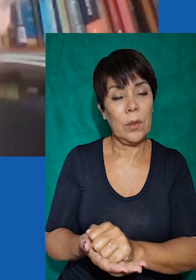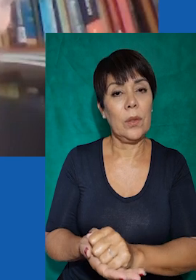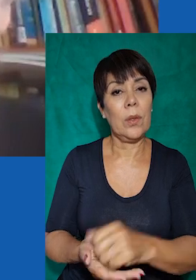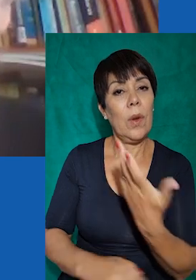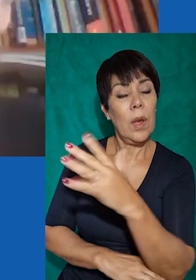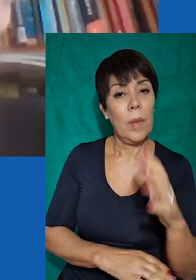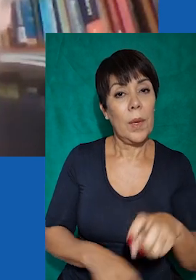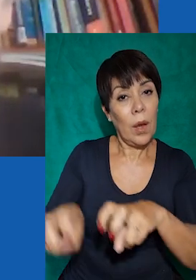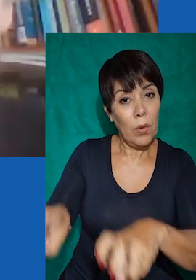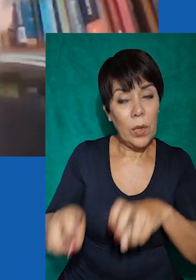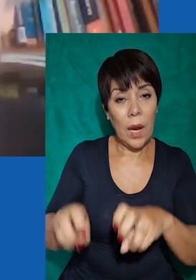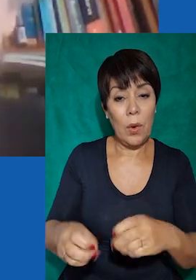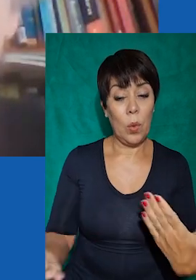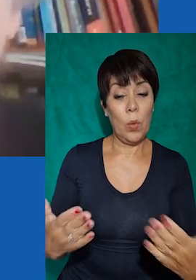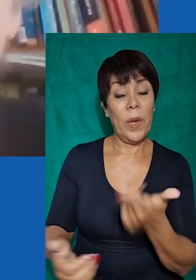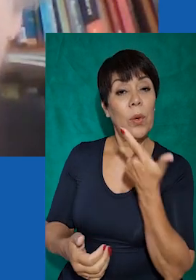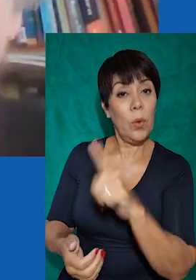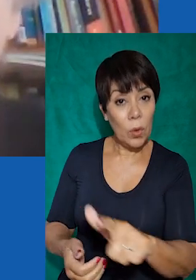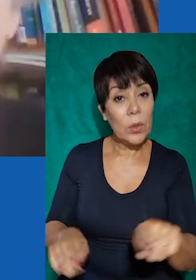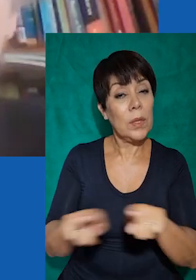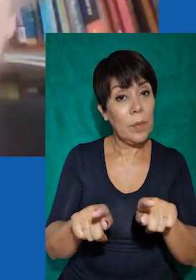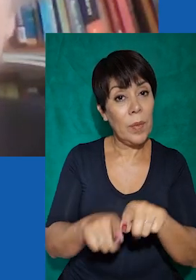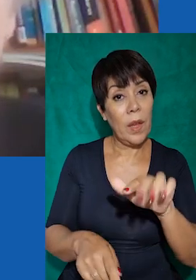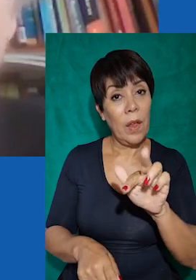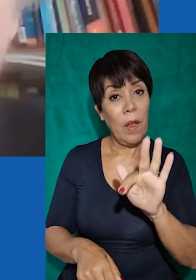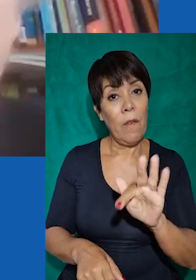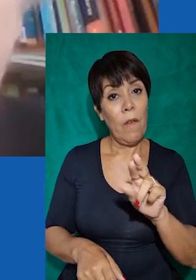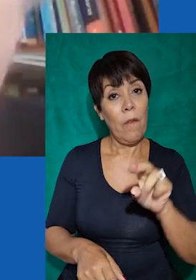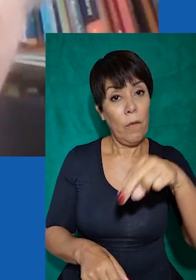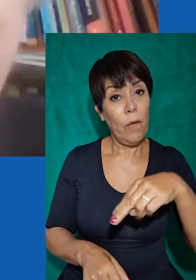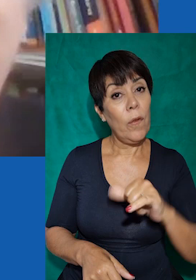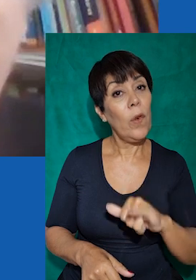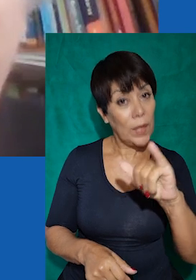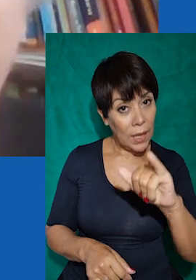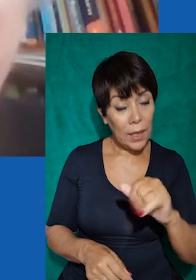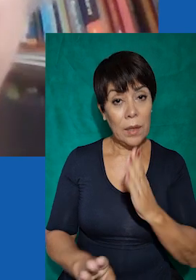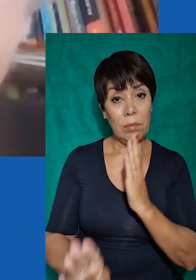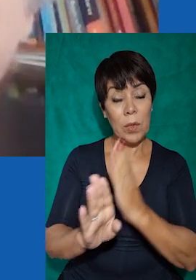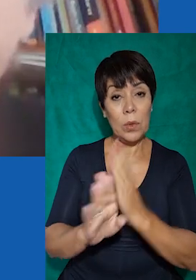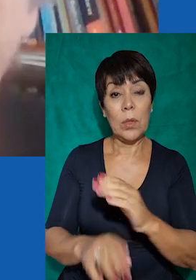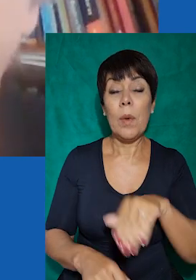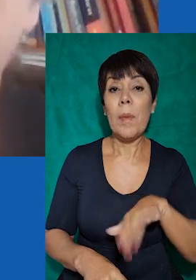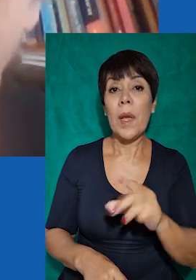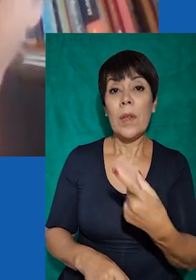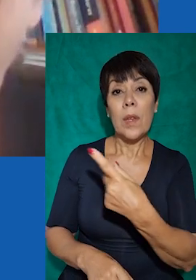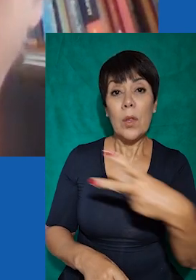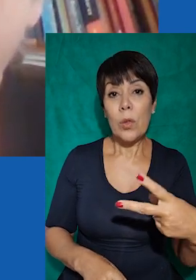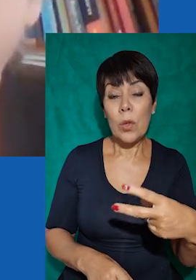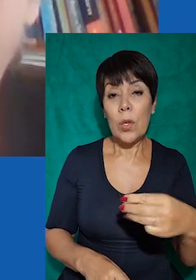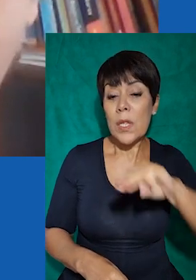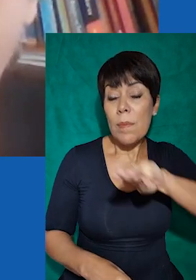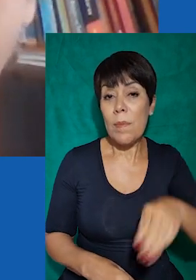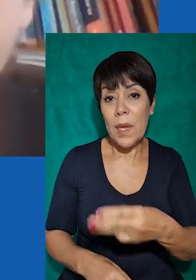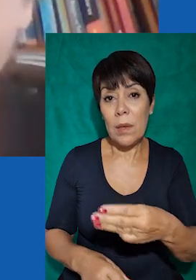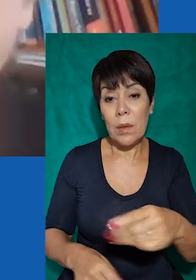rural com vários outros mapas, inclusive da FUNAI, né, e verificou que tem mais de 12 milhões de